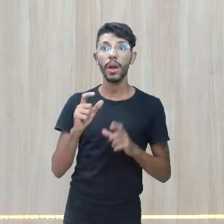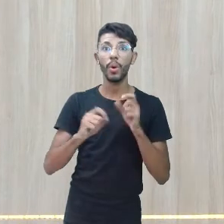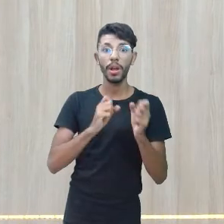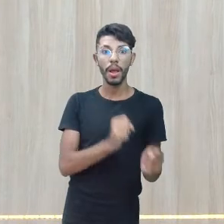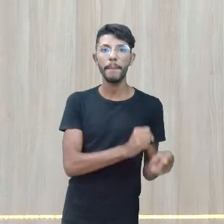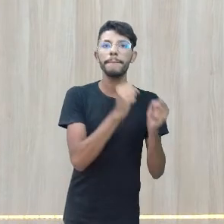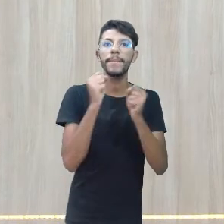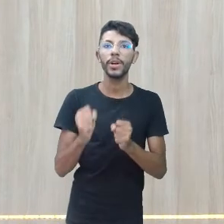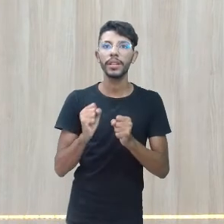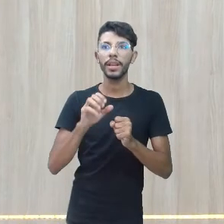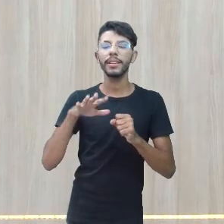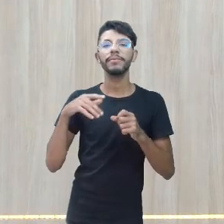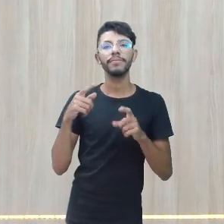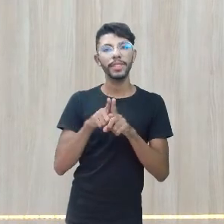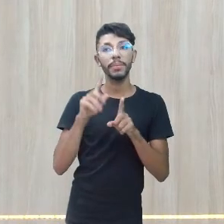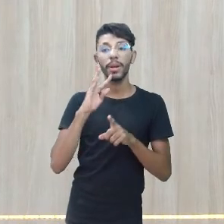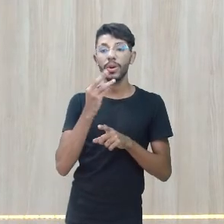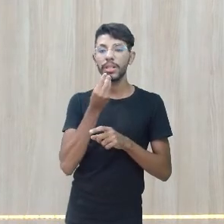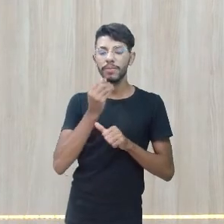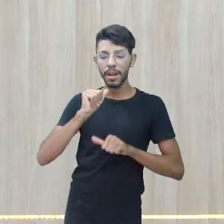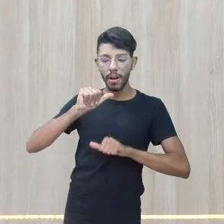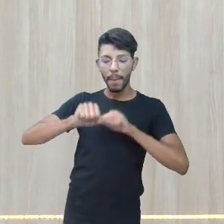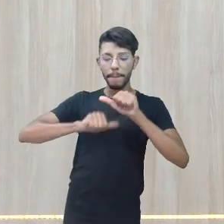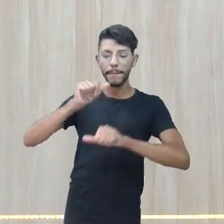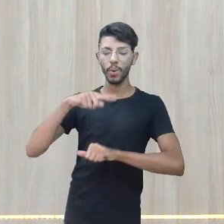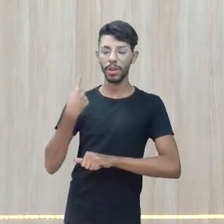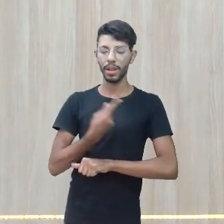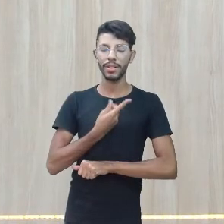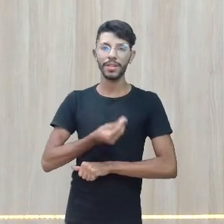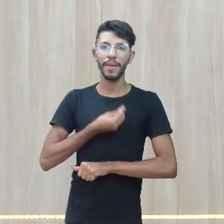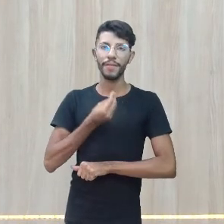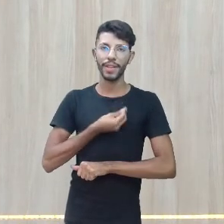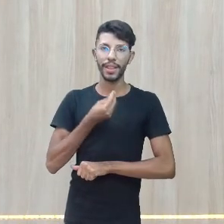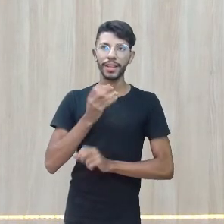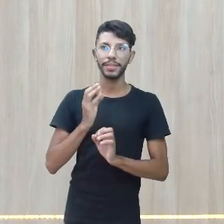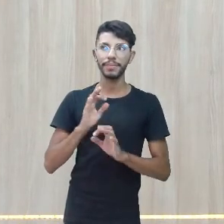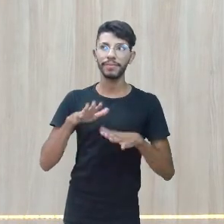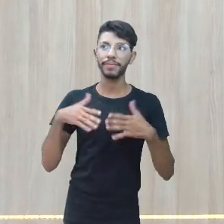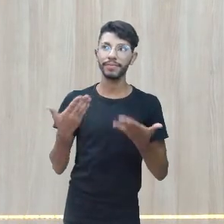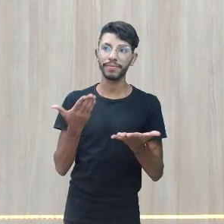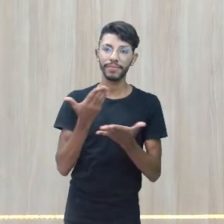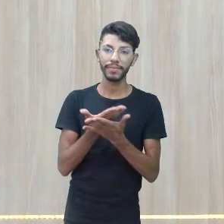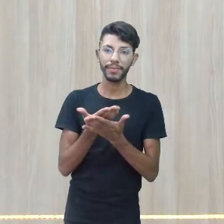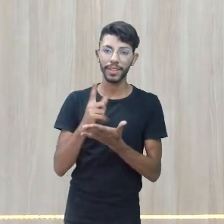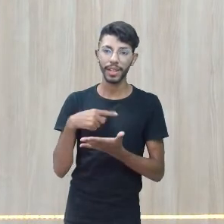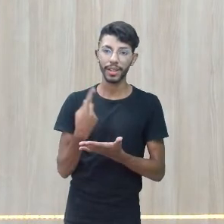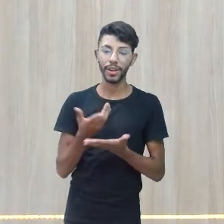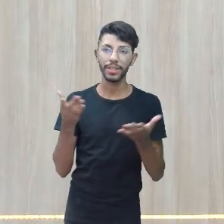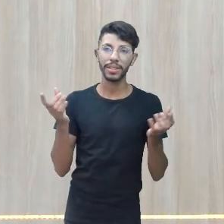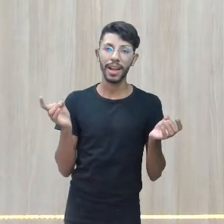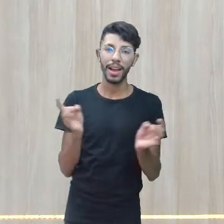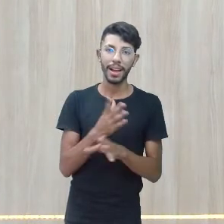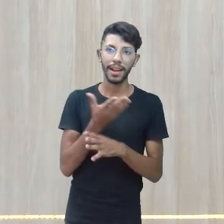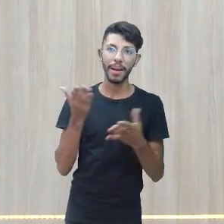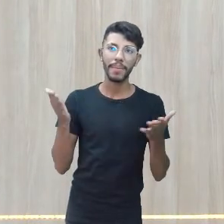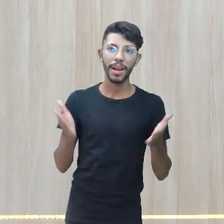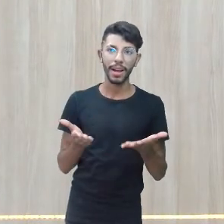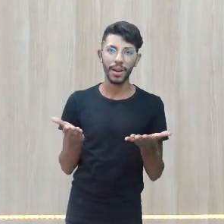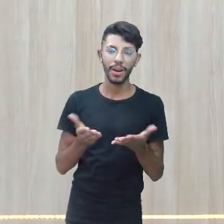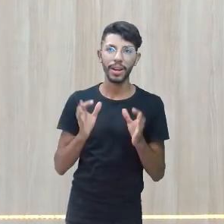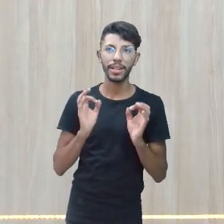e o conhecimento, ele transforma a nossa vida. Então, a nossa aula, ela termina por aqui